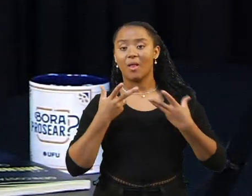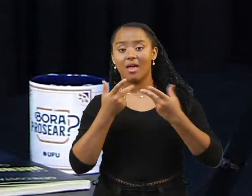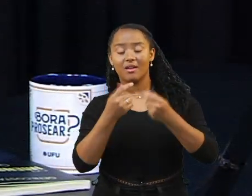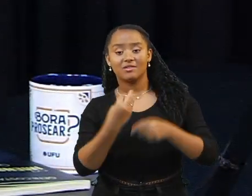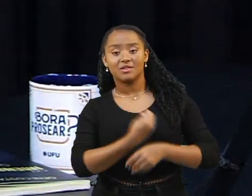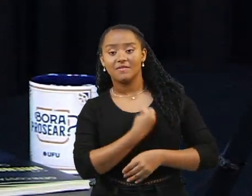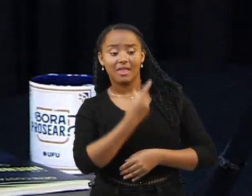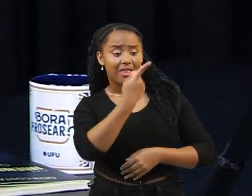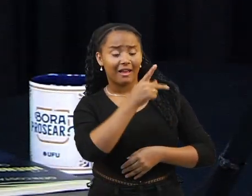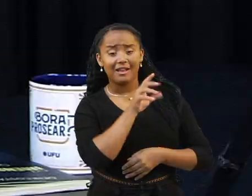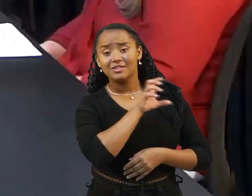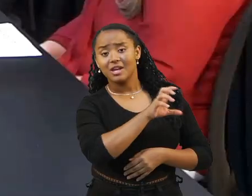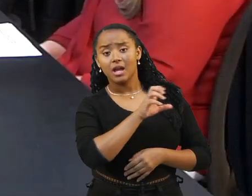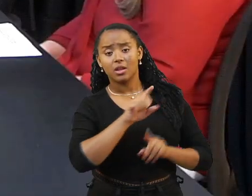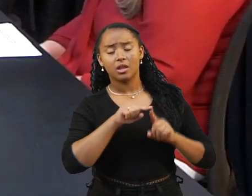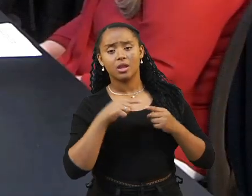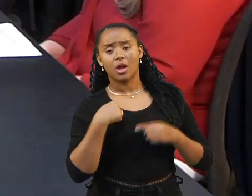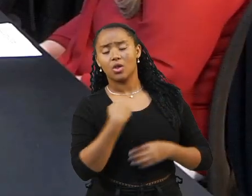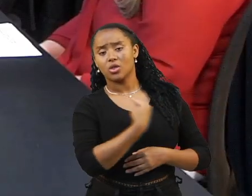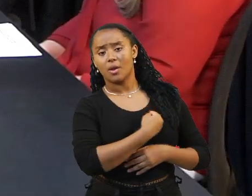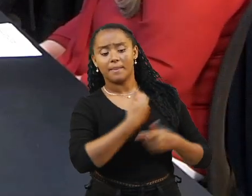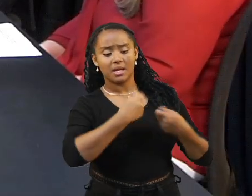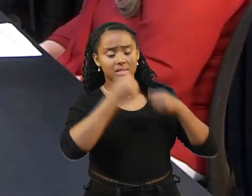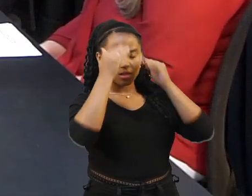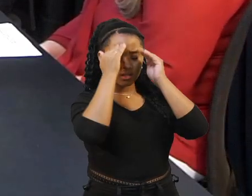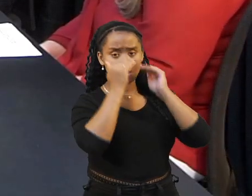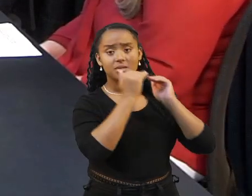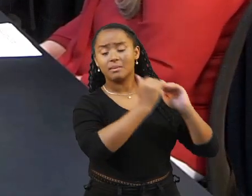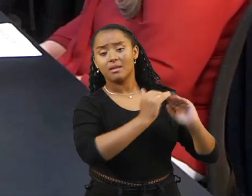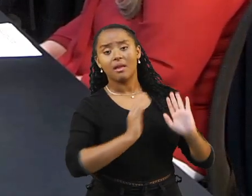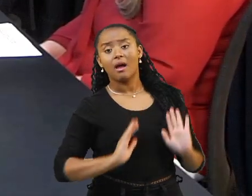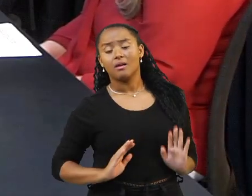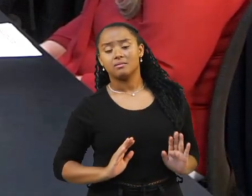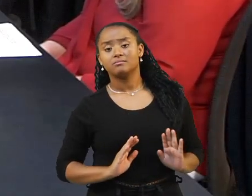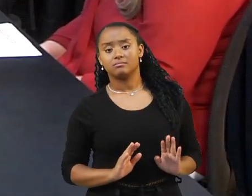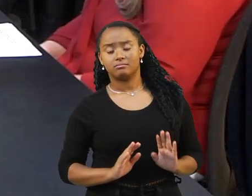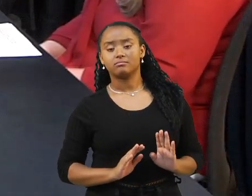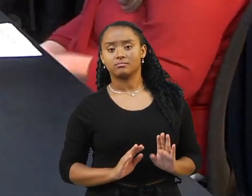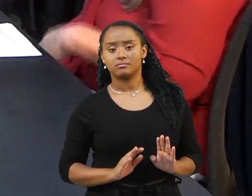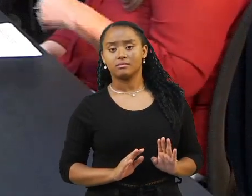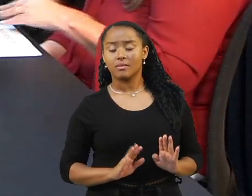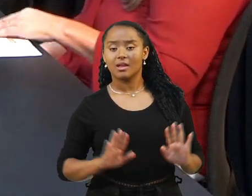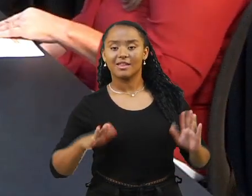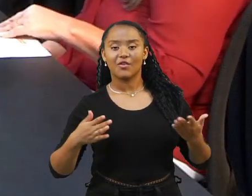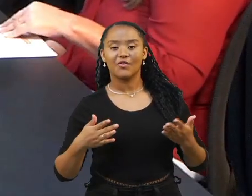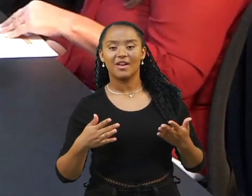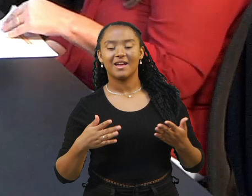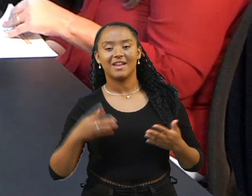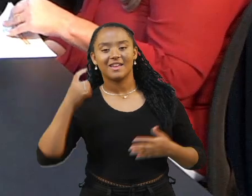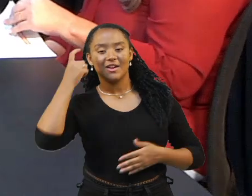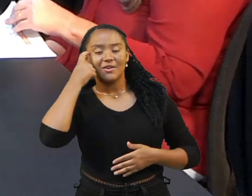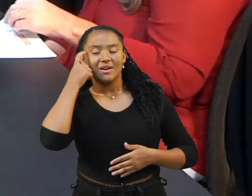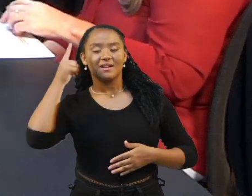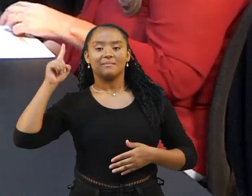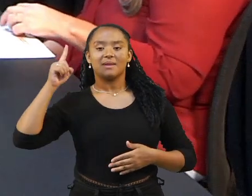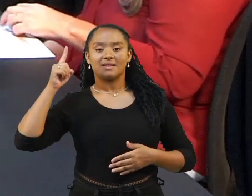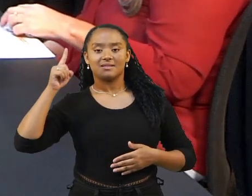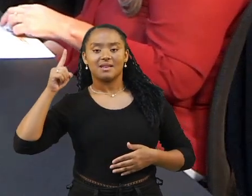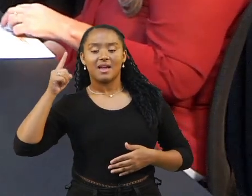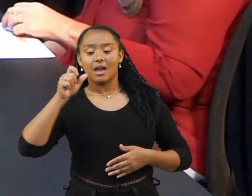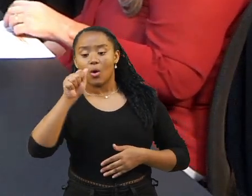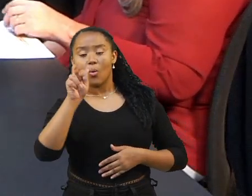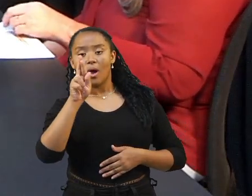de vida é aquela. Então, a gente tem que respeitar. Então, foi aí que me deu esse